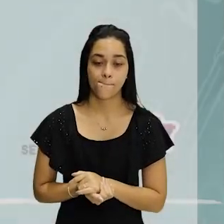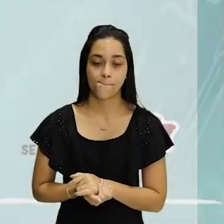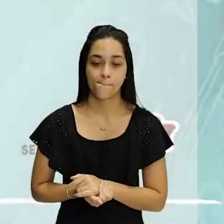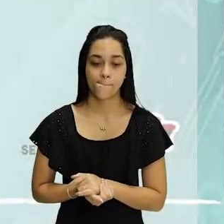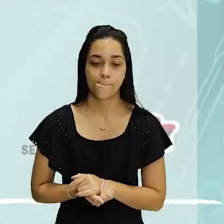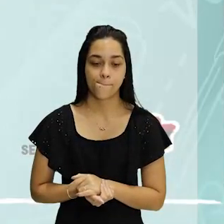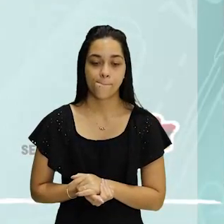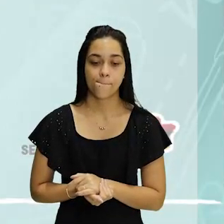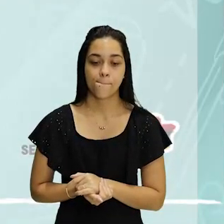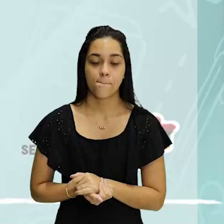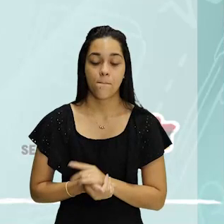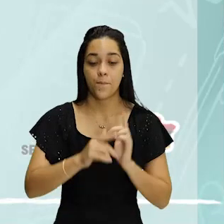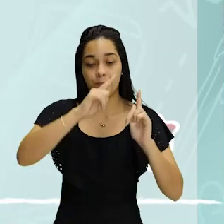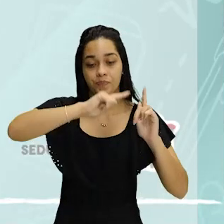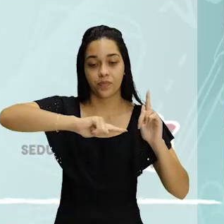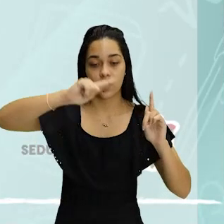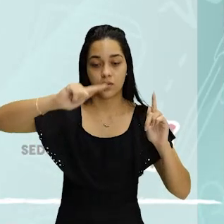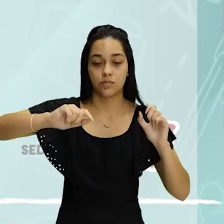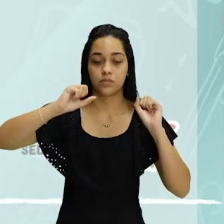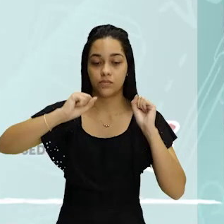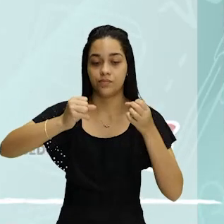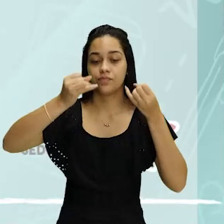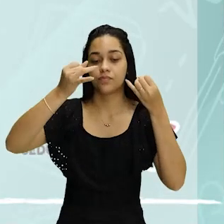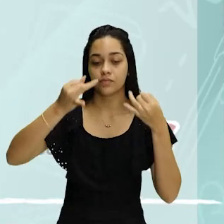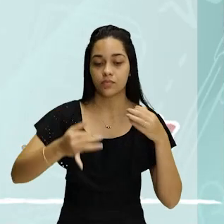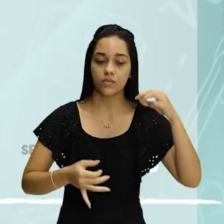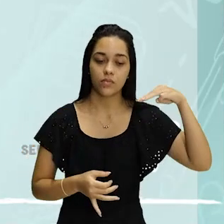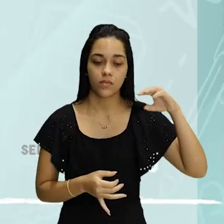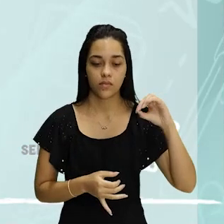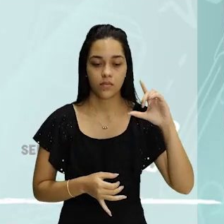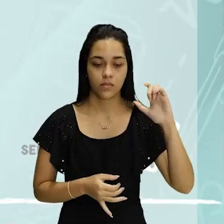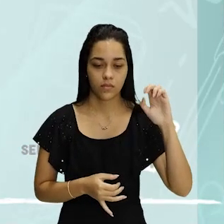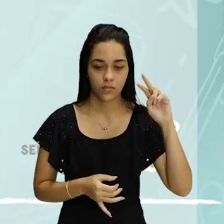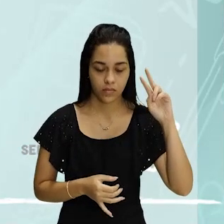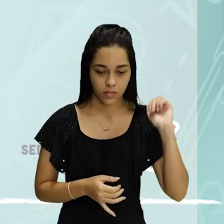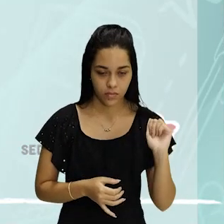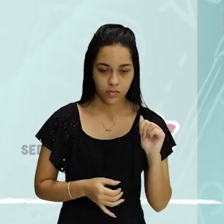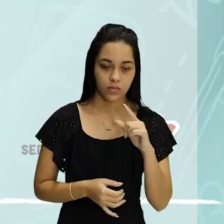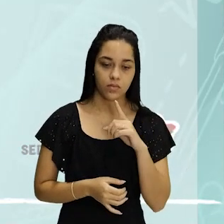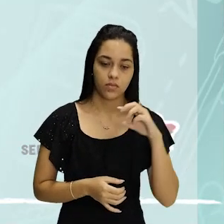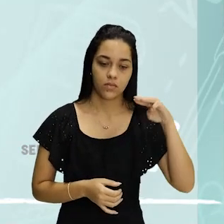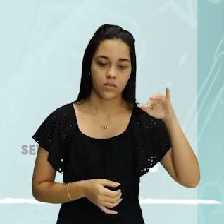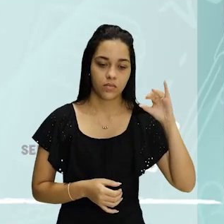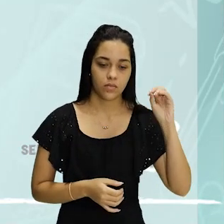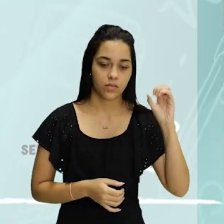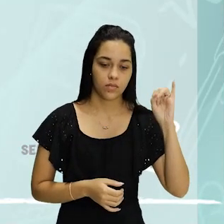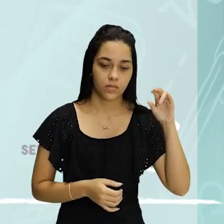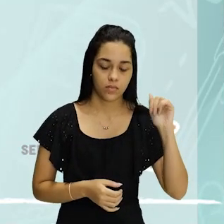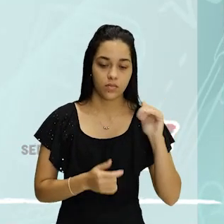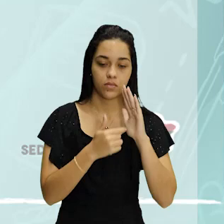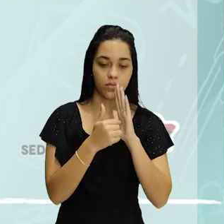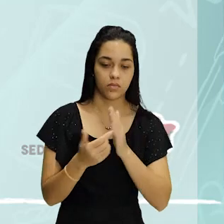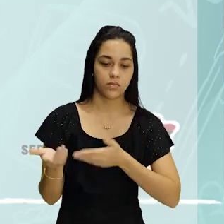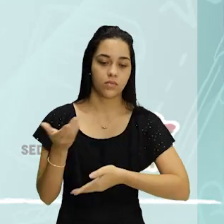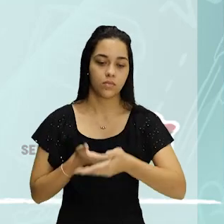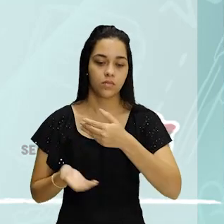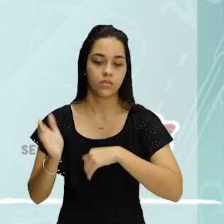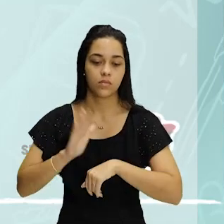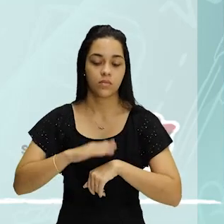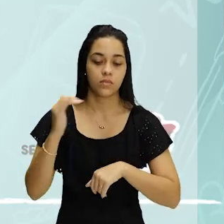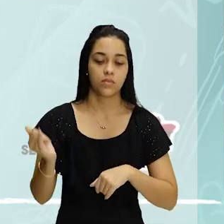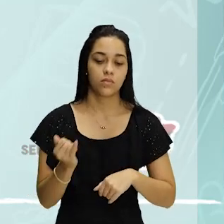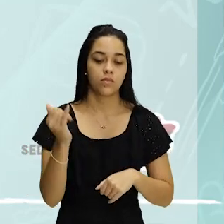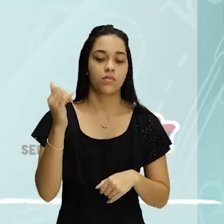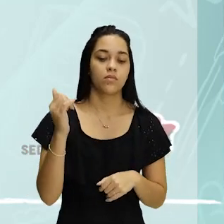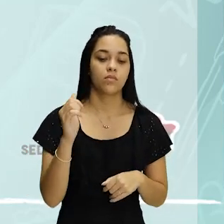De acordo com o gráfico, podemos dizer que a molécula de miosina apresenta uma interação mais